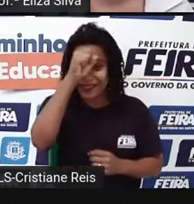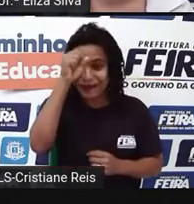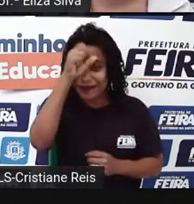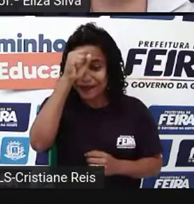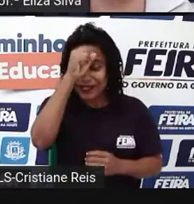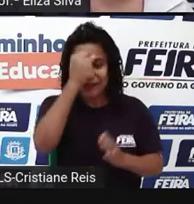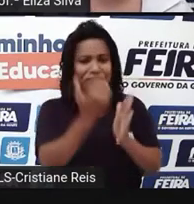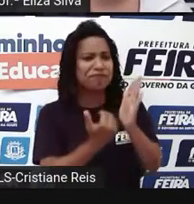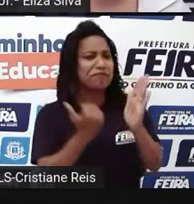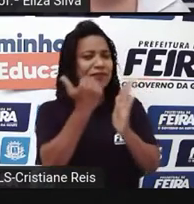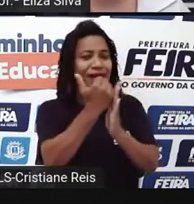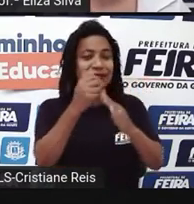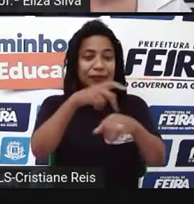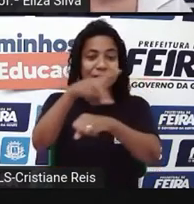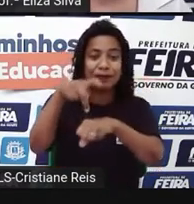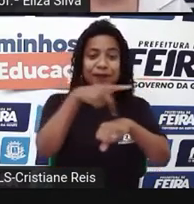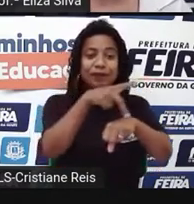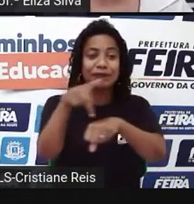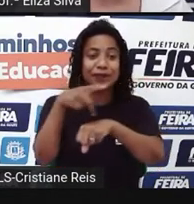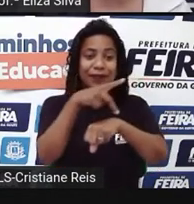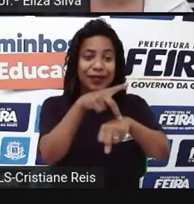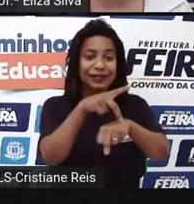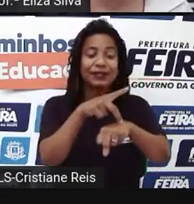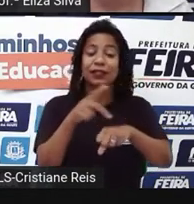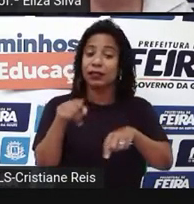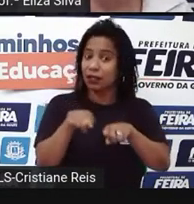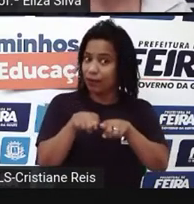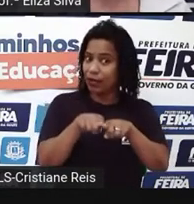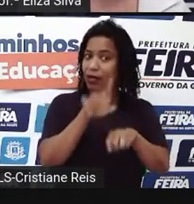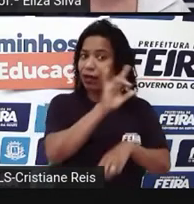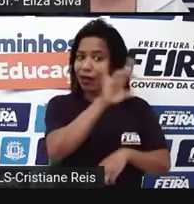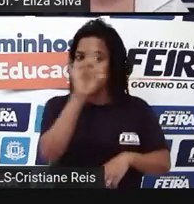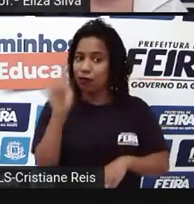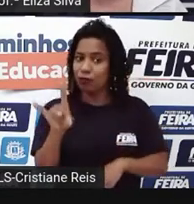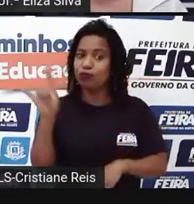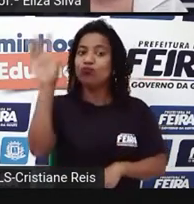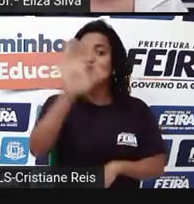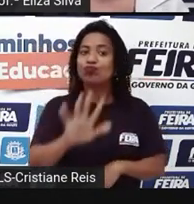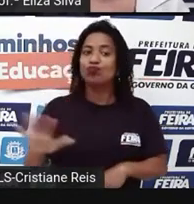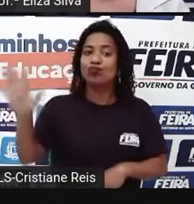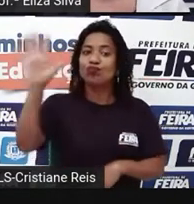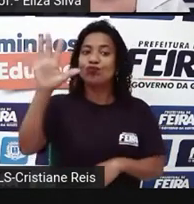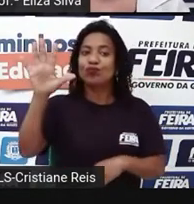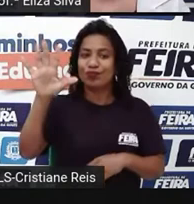pouco mais sobre os países e as nacionalidades.